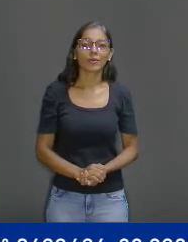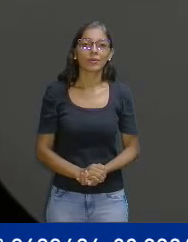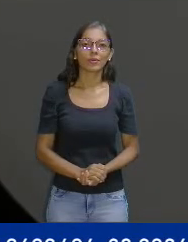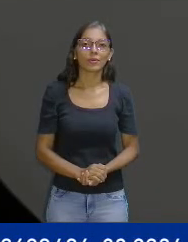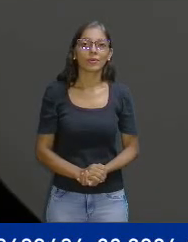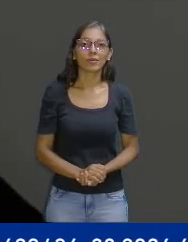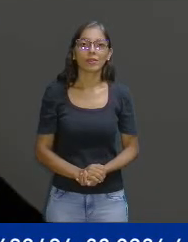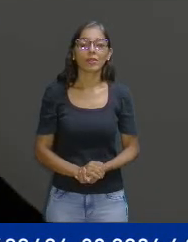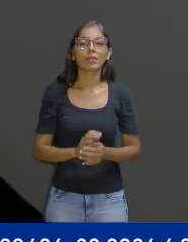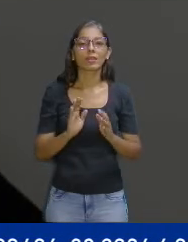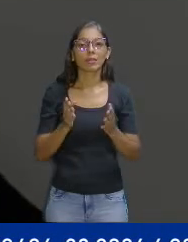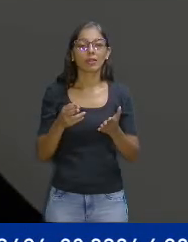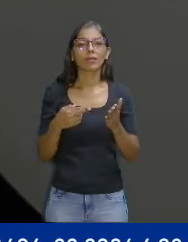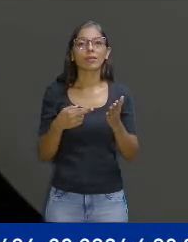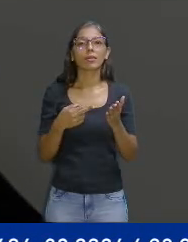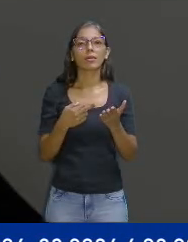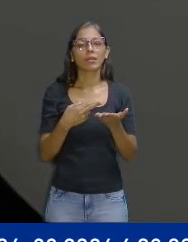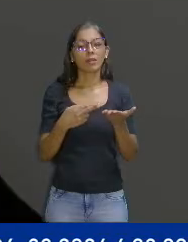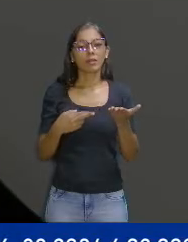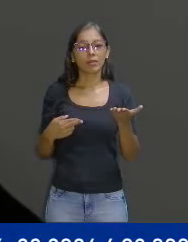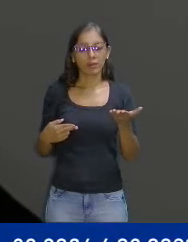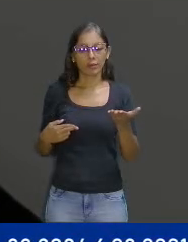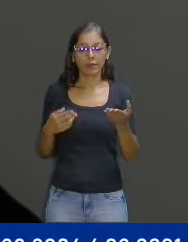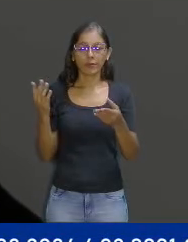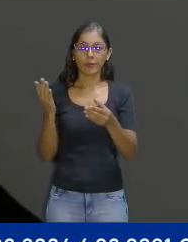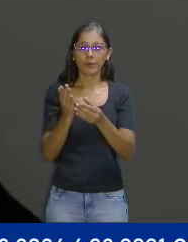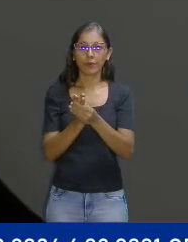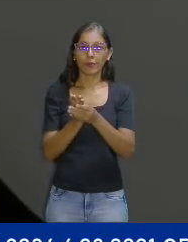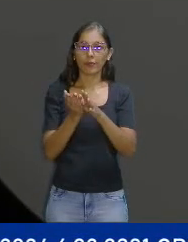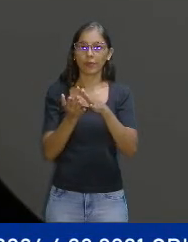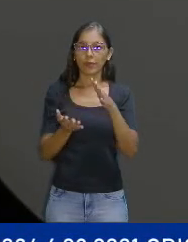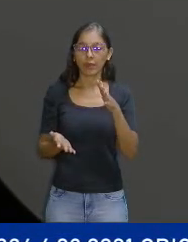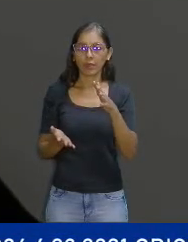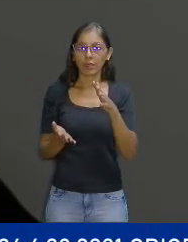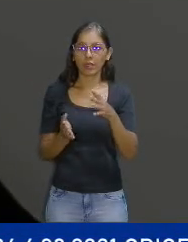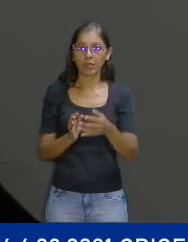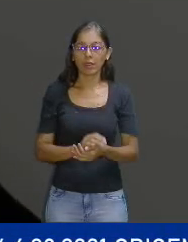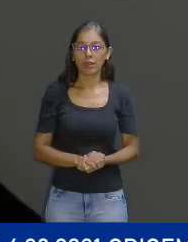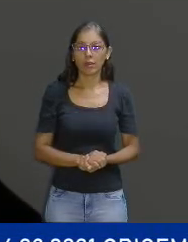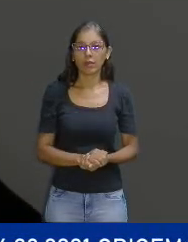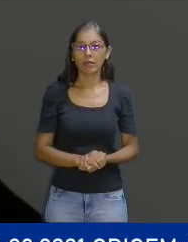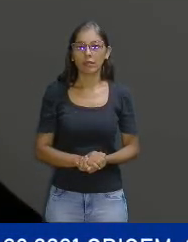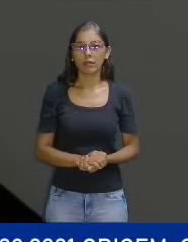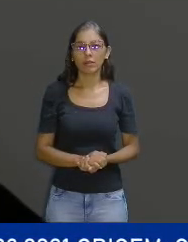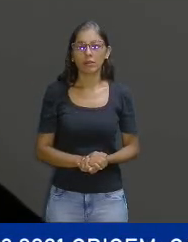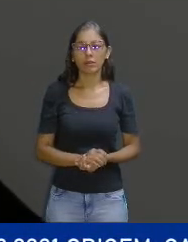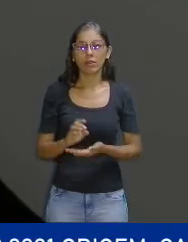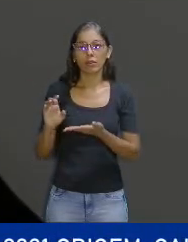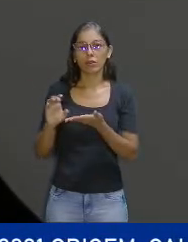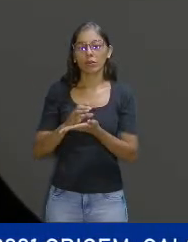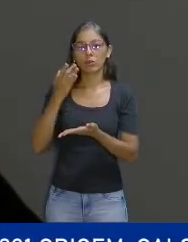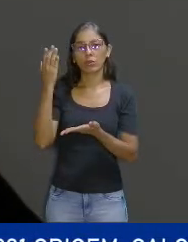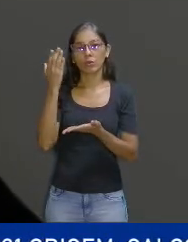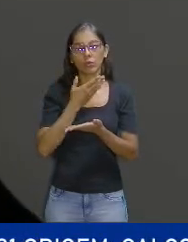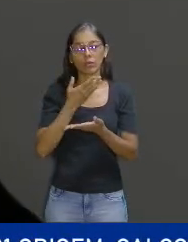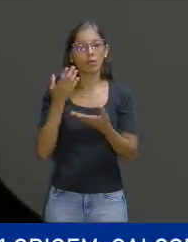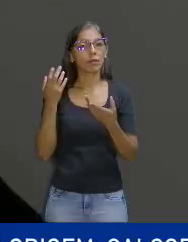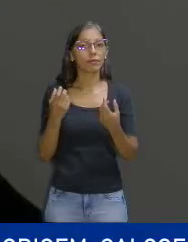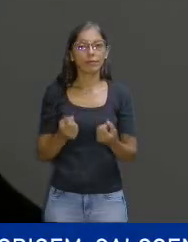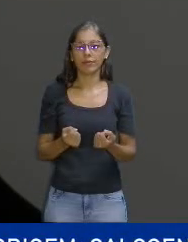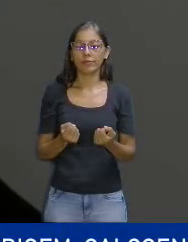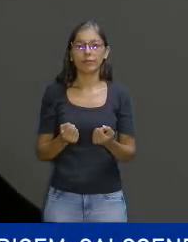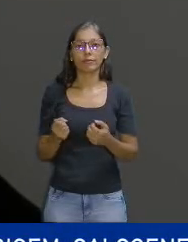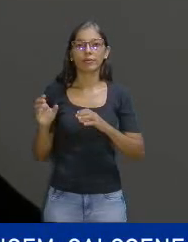Bom, conforme relatado, os autos tratam de recurso eleitoral contra a sentença que julgou desaprovadas as contas de Francisco